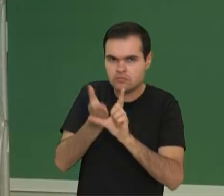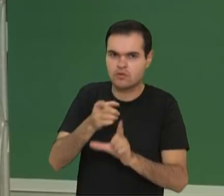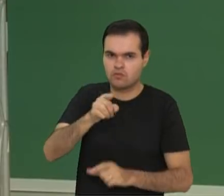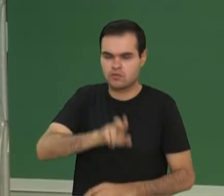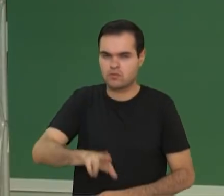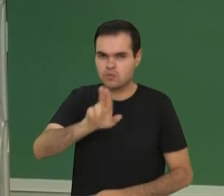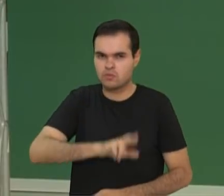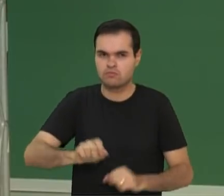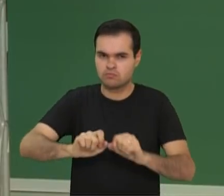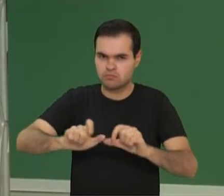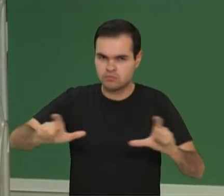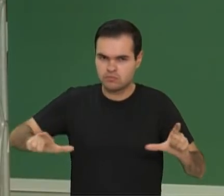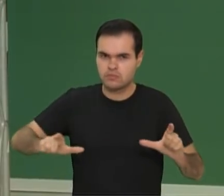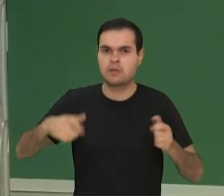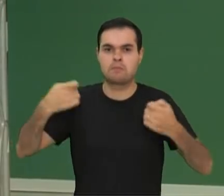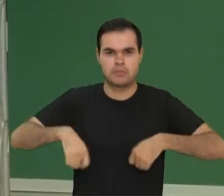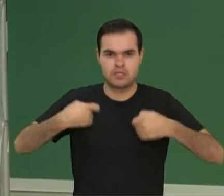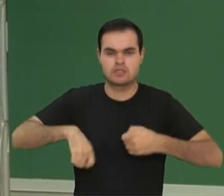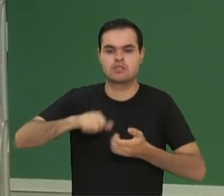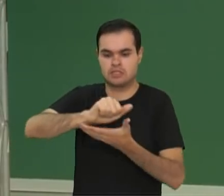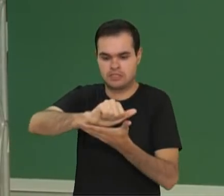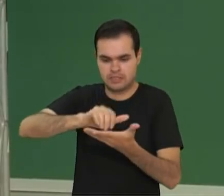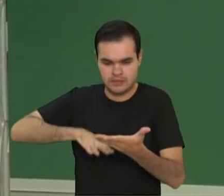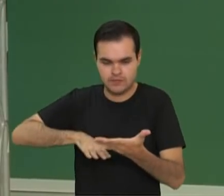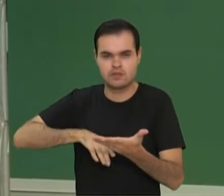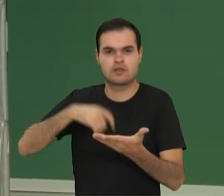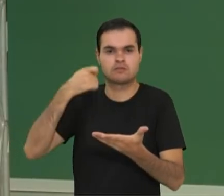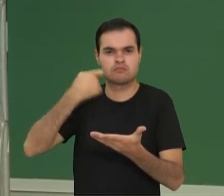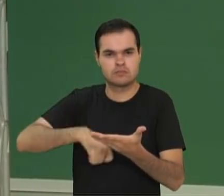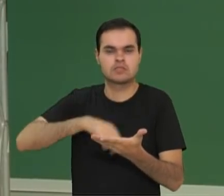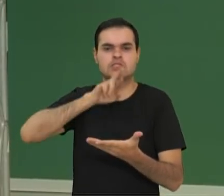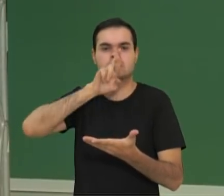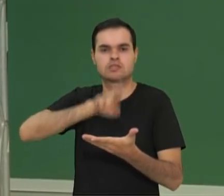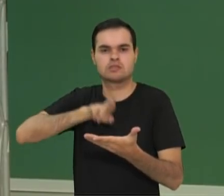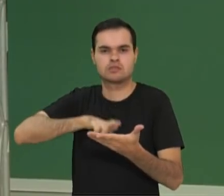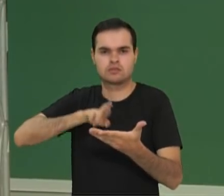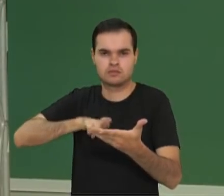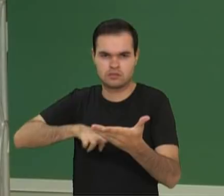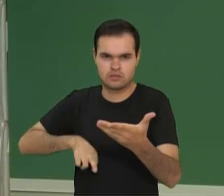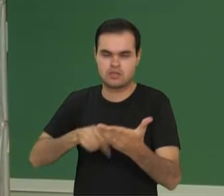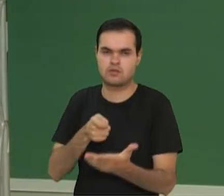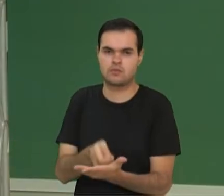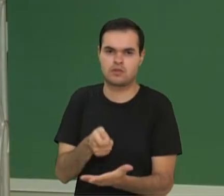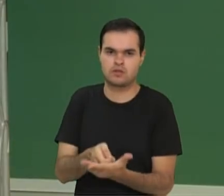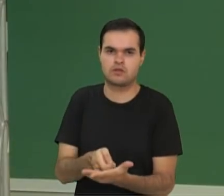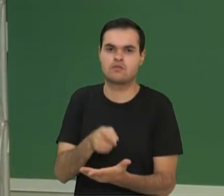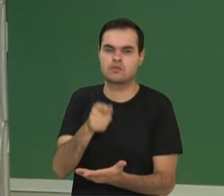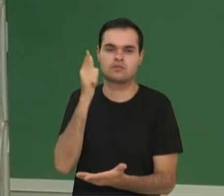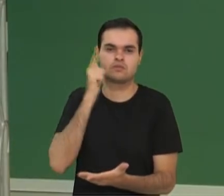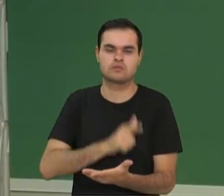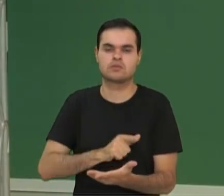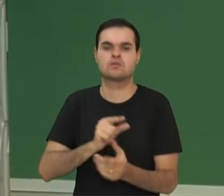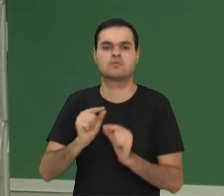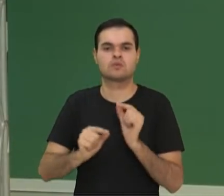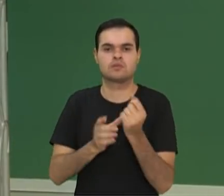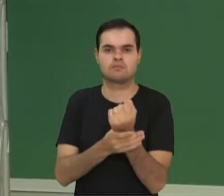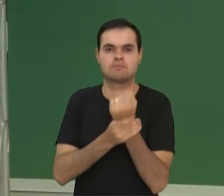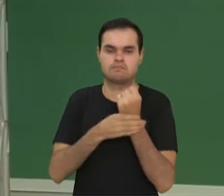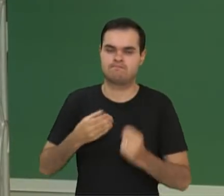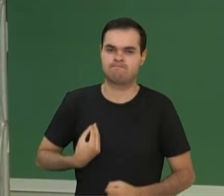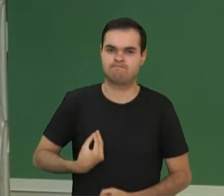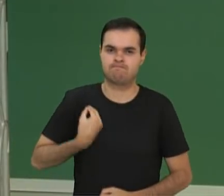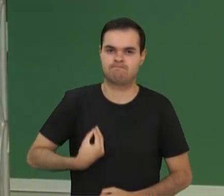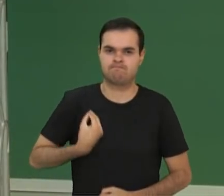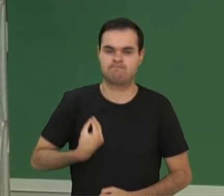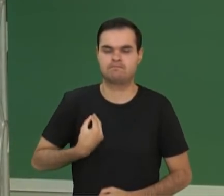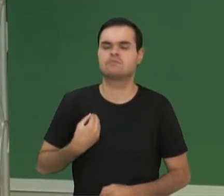Google Class, não deixe de acessar a atividade obrigatória número 1, pois através dela você irá registrar a sua presença na